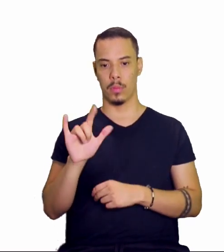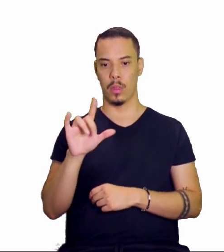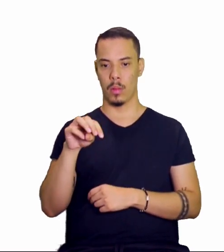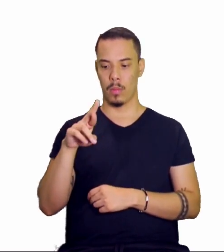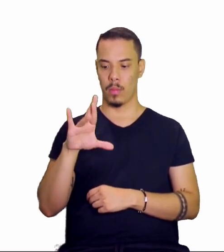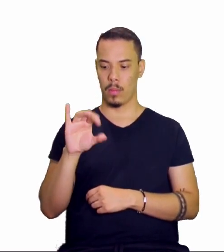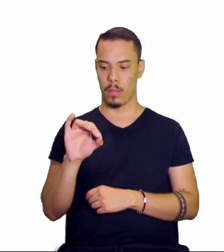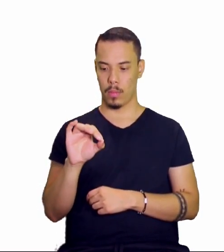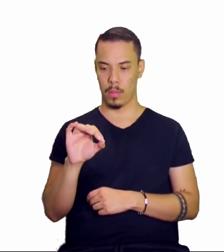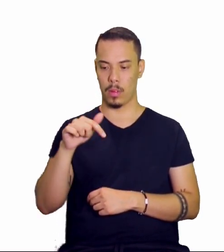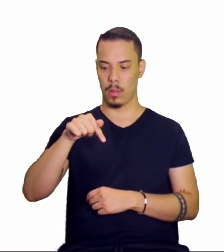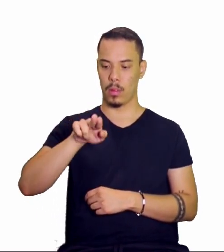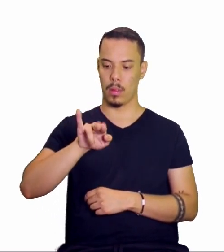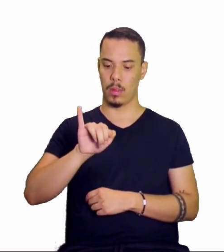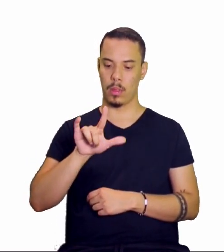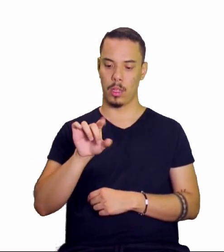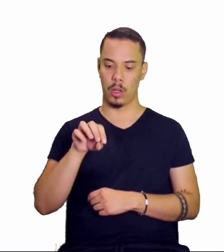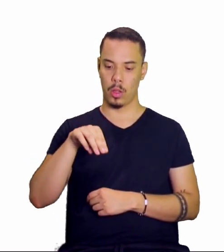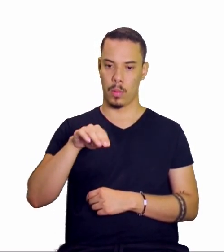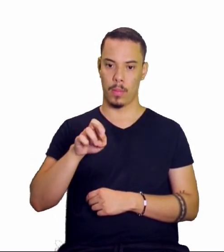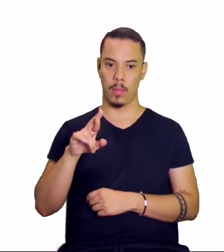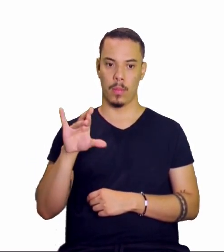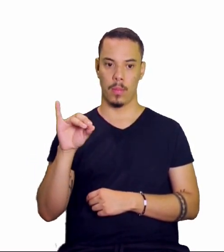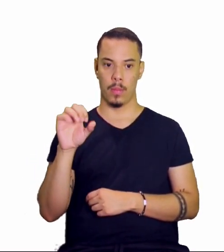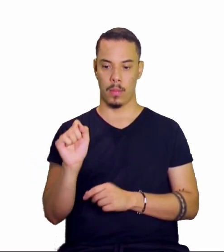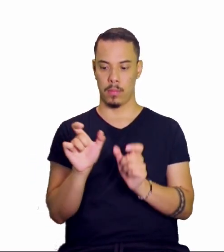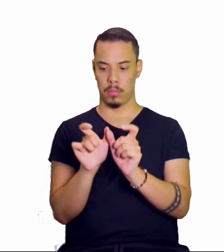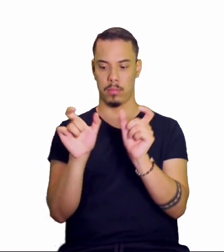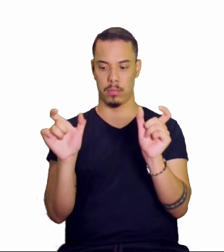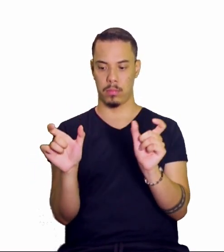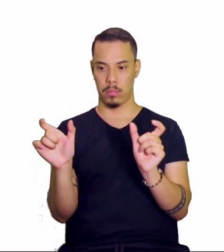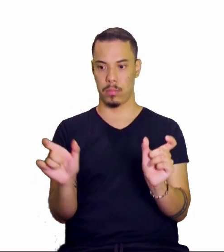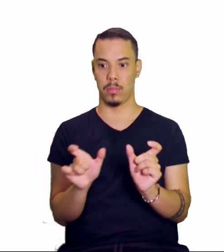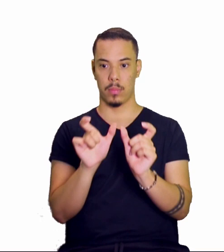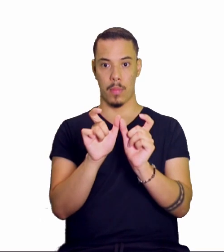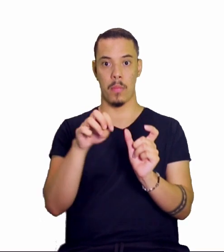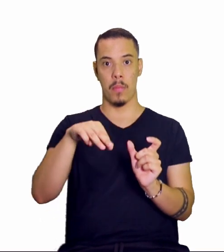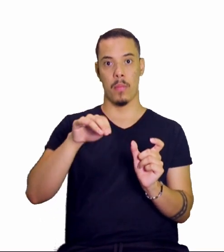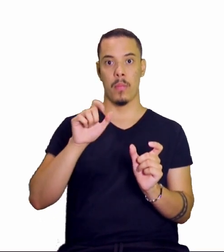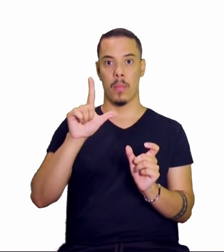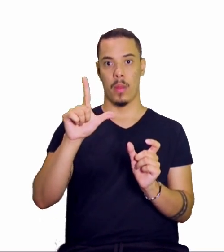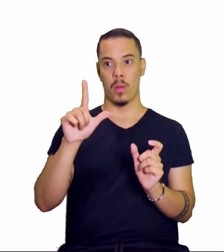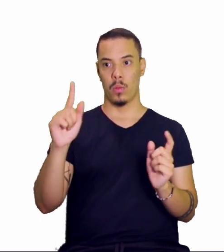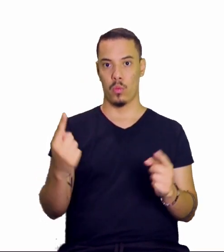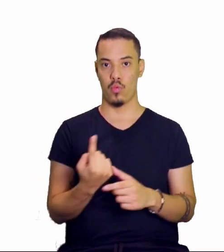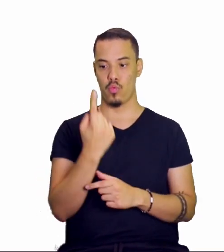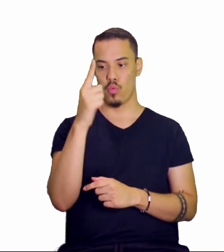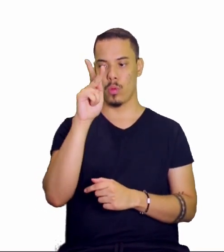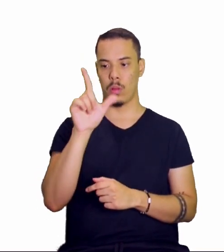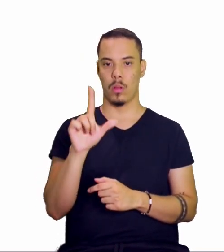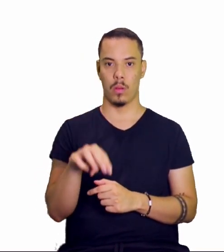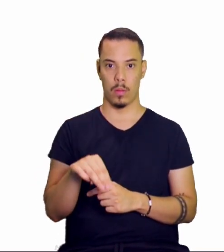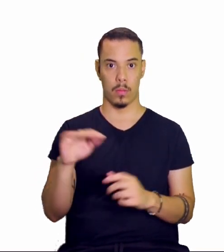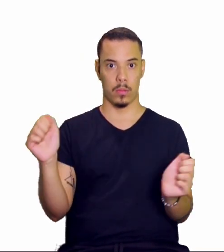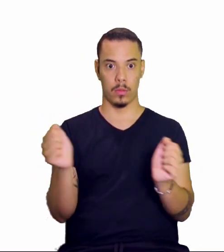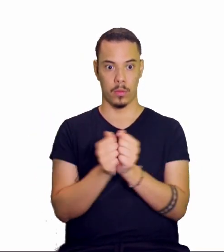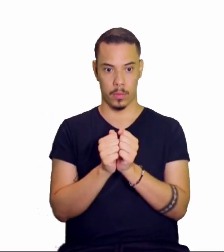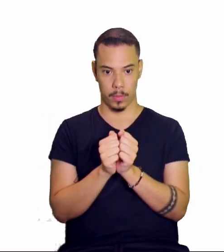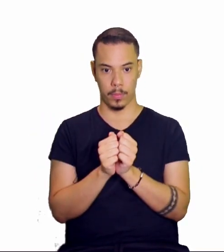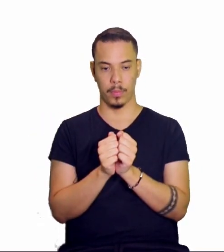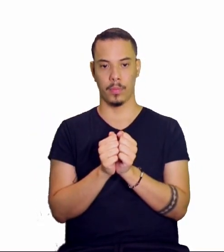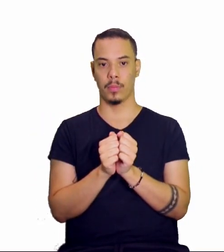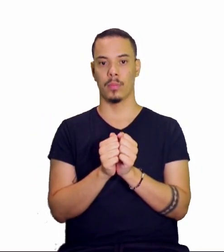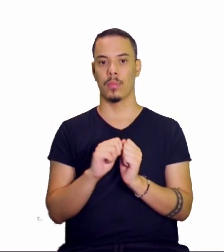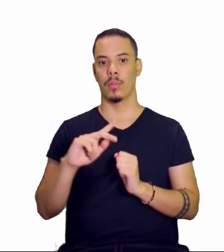só separando as palavrinhas, porque é quilômetro, mas quilômetro são 1000 metros. Então, 1 quilômetro são 1000 metros. O hecto